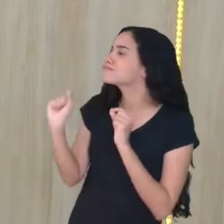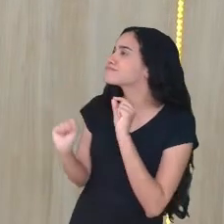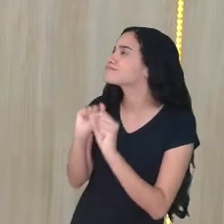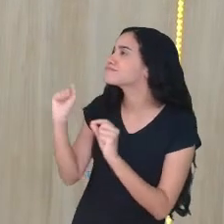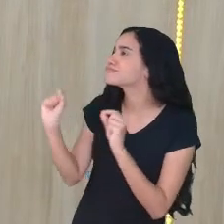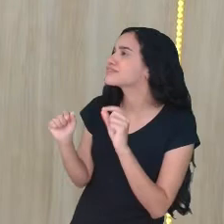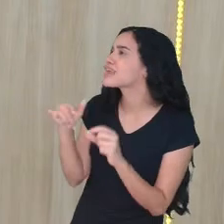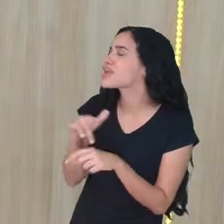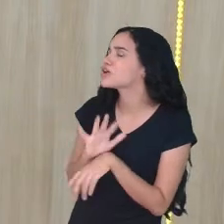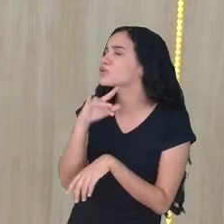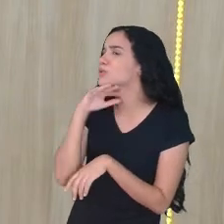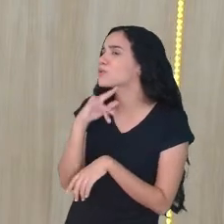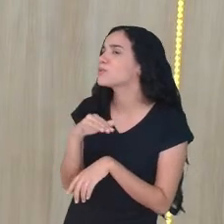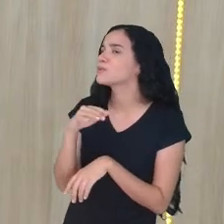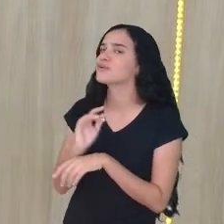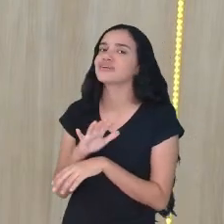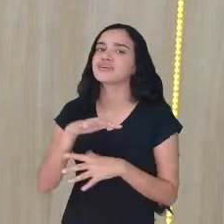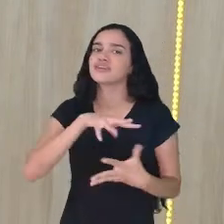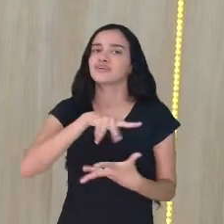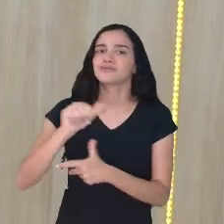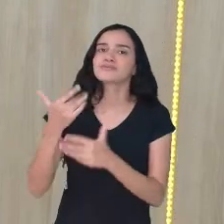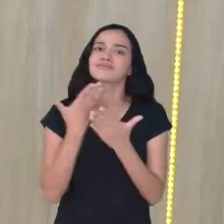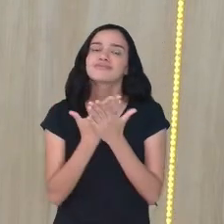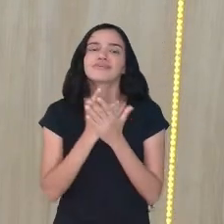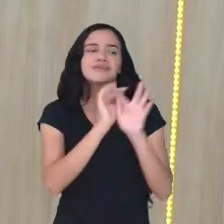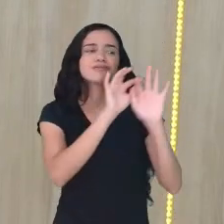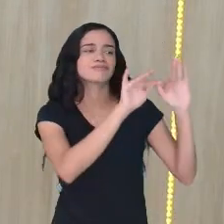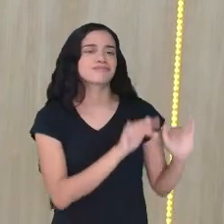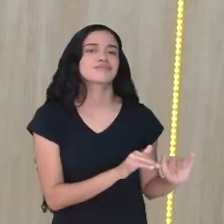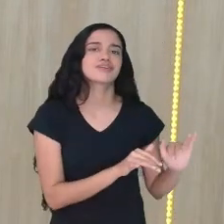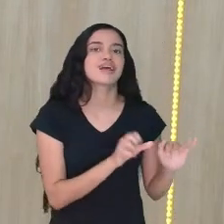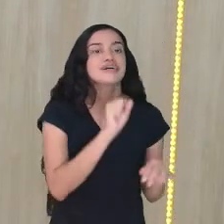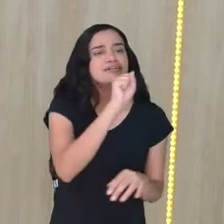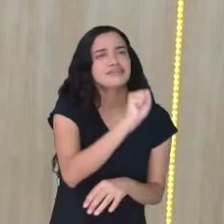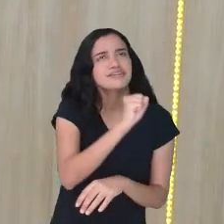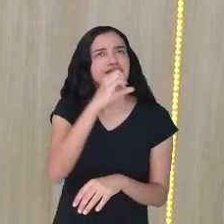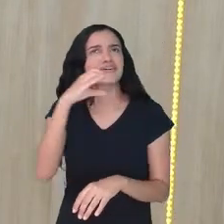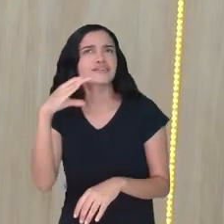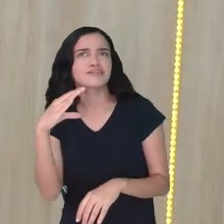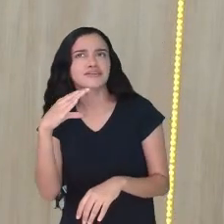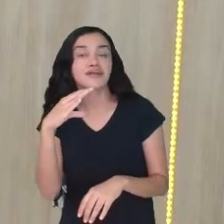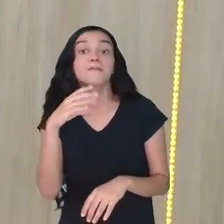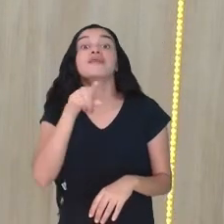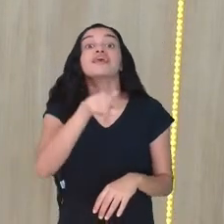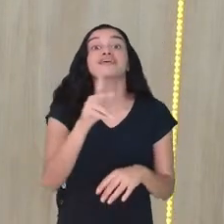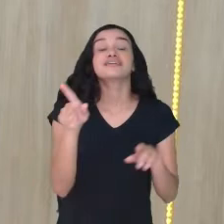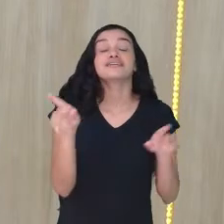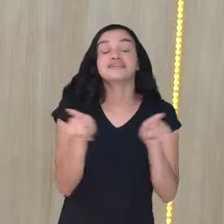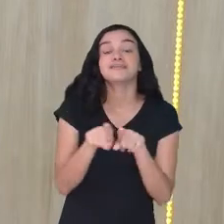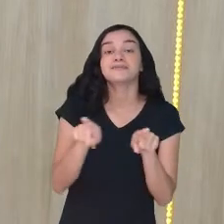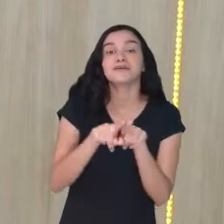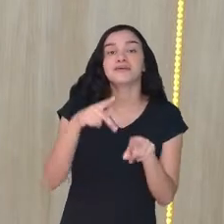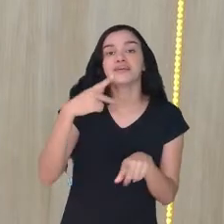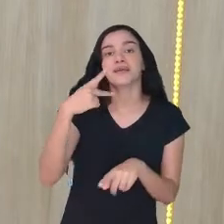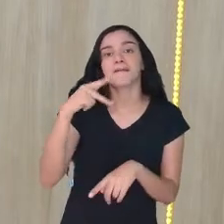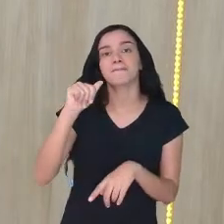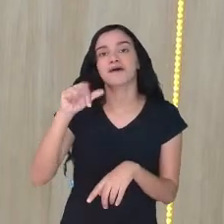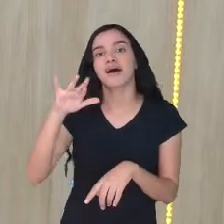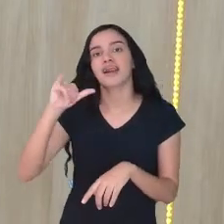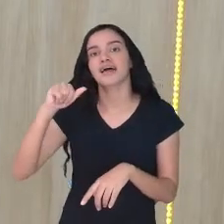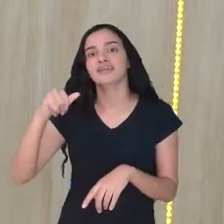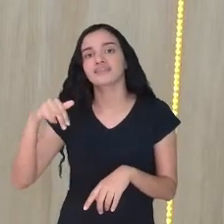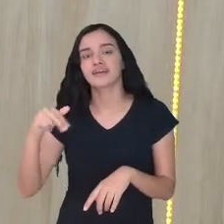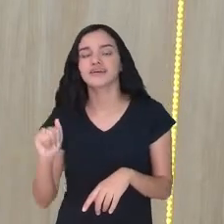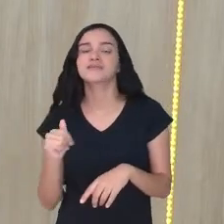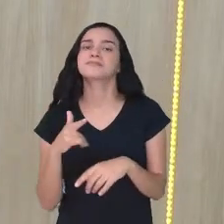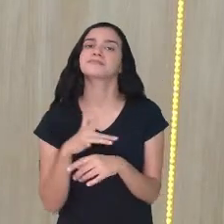Tô ruim em geografia. Vai, ajuda aí, gente, bota no chat. Santa Catarina, Rio Grande e Paraná. Olha